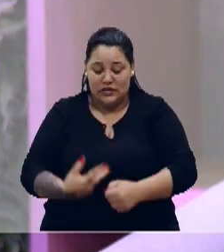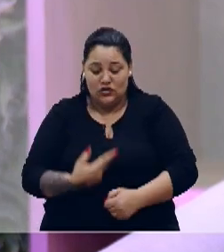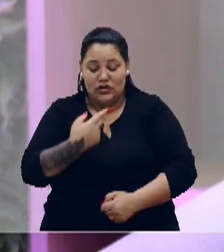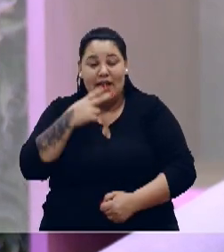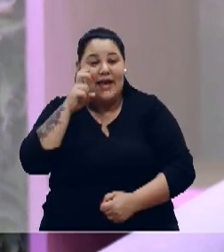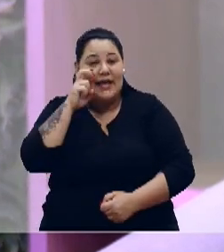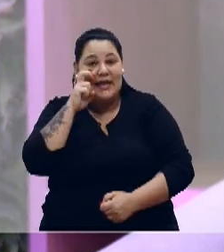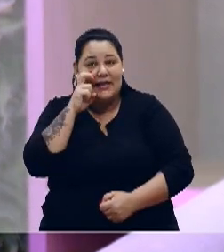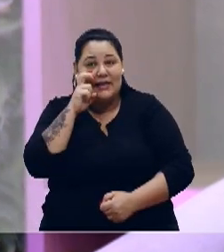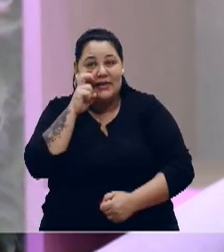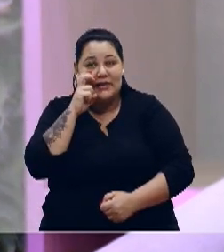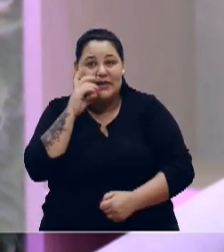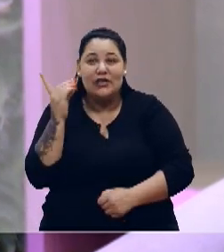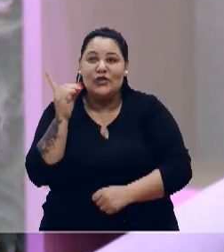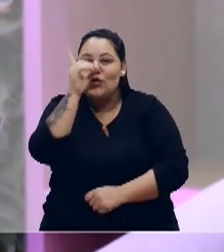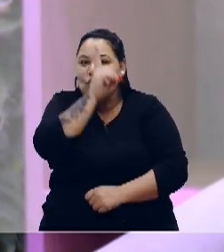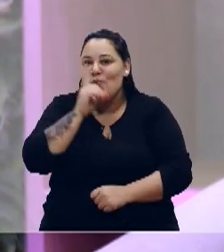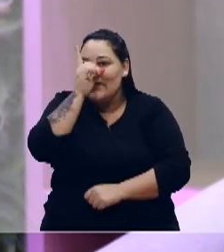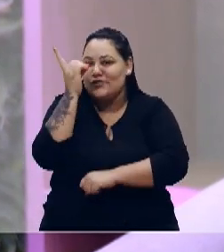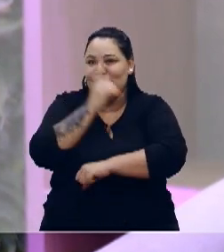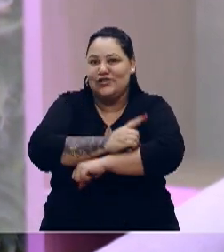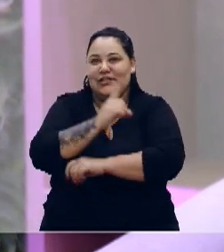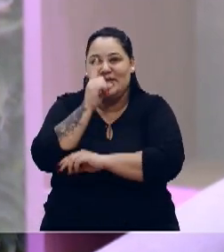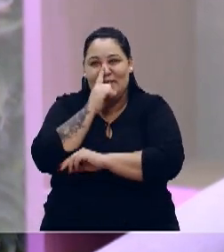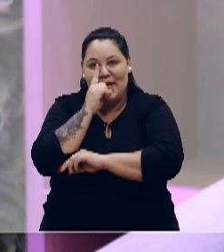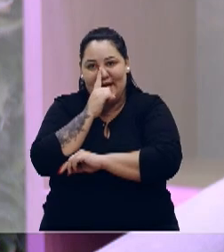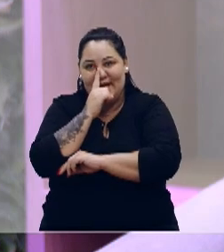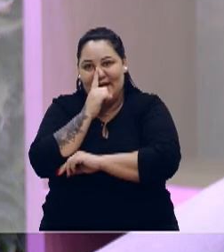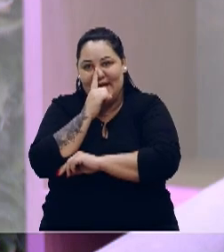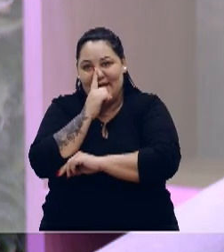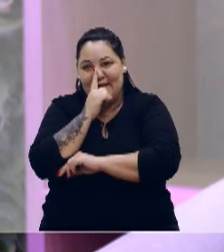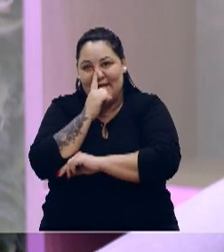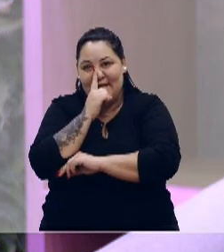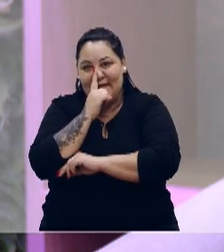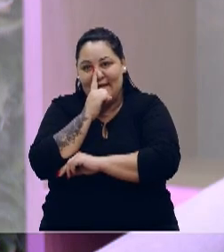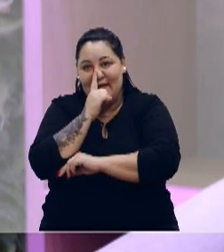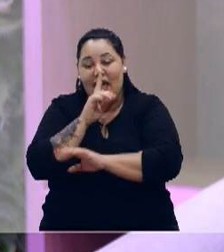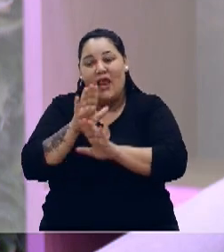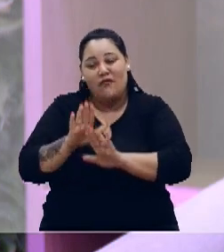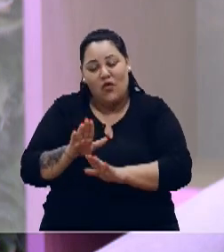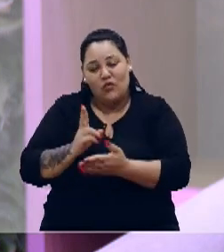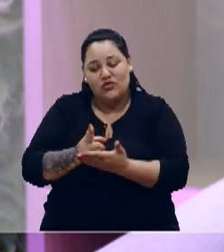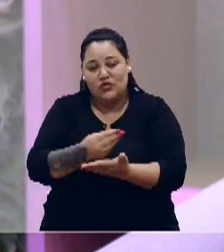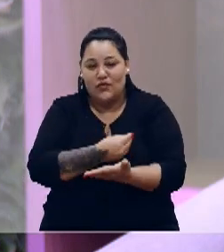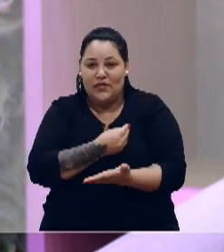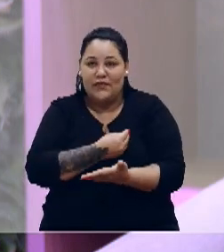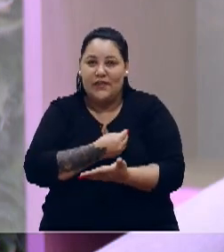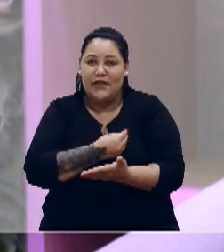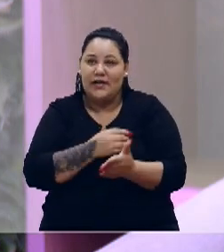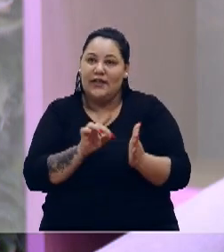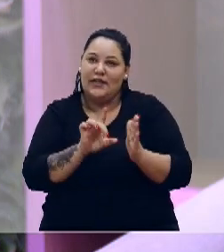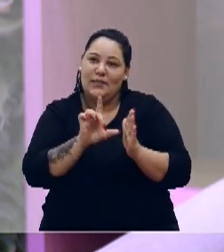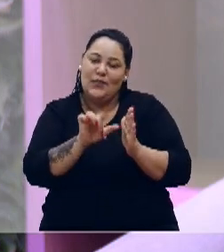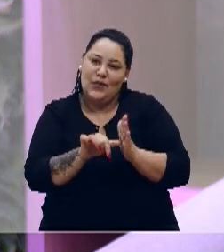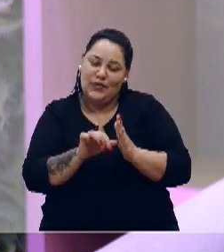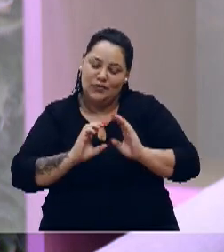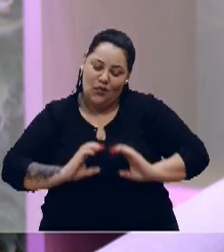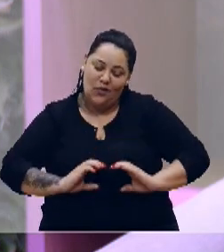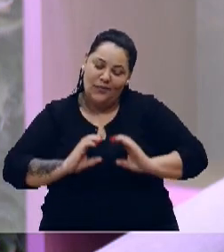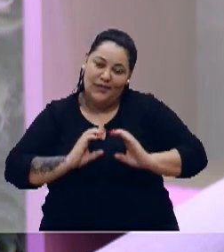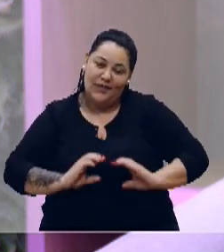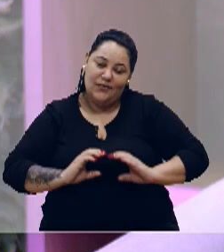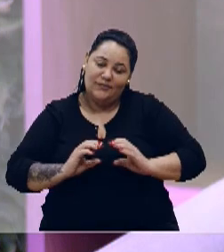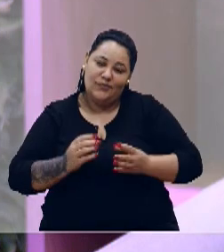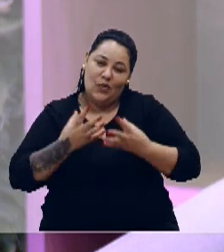no domingo foi Dia das Mães. Até o domingo do Dia das Mães ela se manteve razoavelmente estável e depois o corpinho dela foi se entregando e